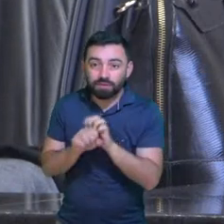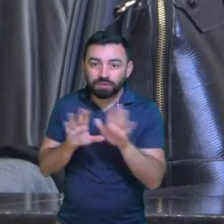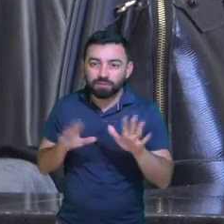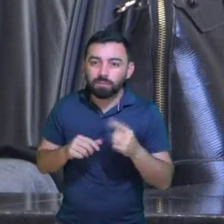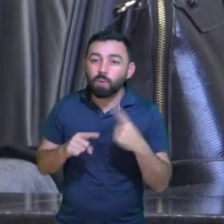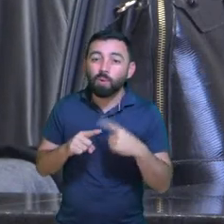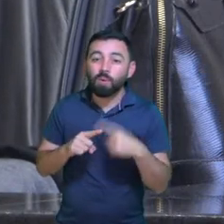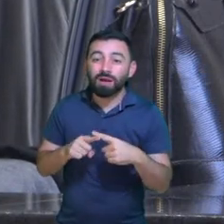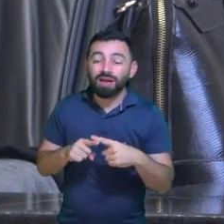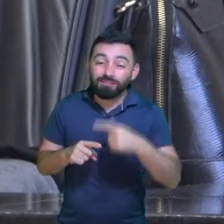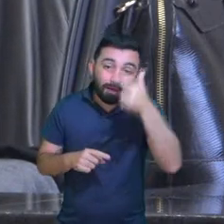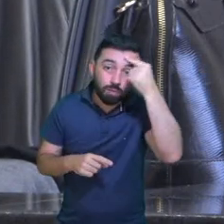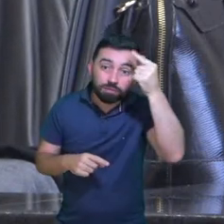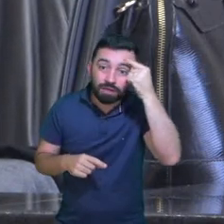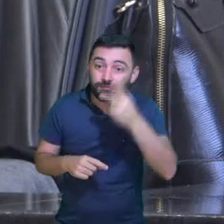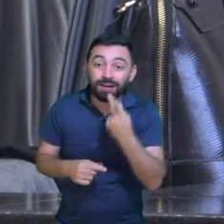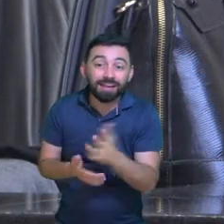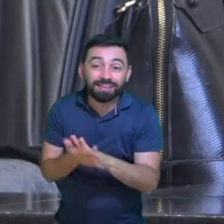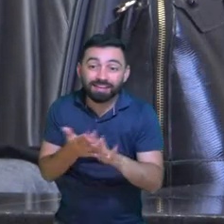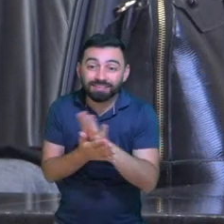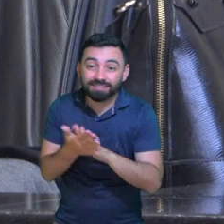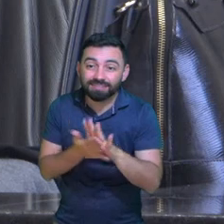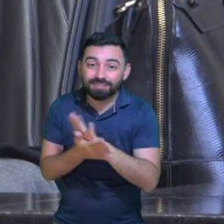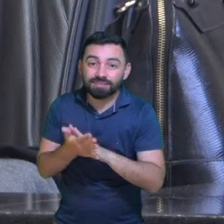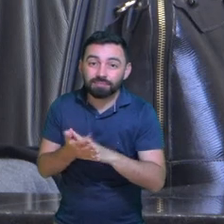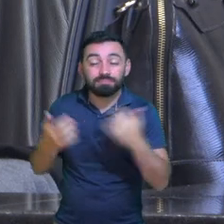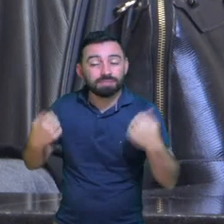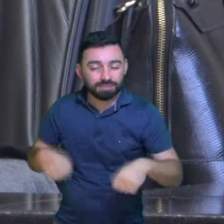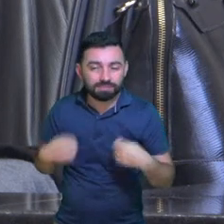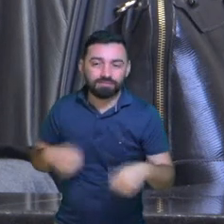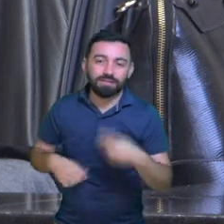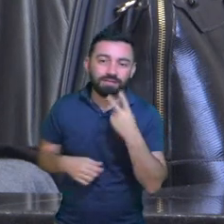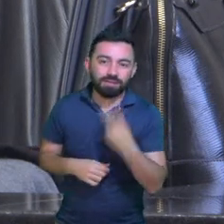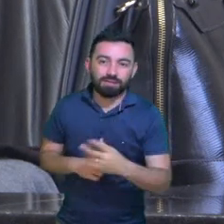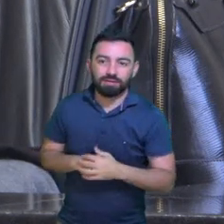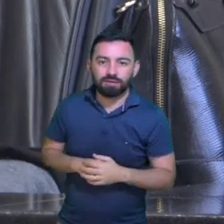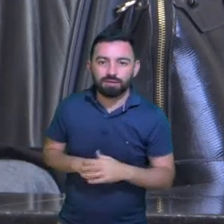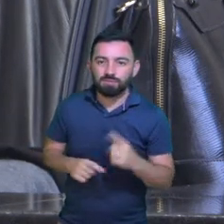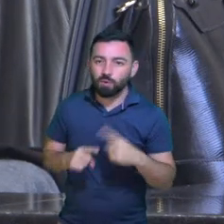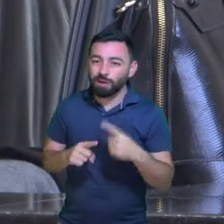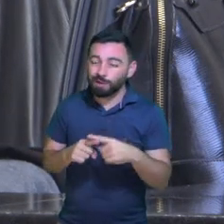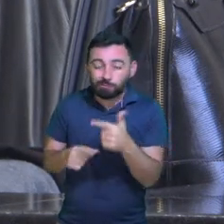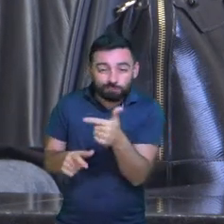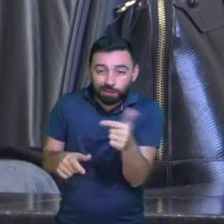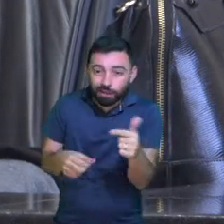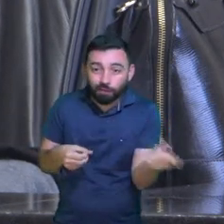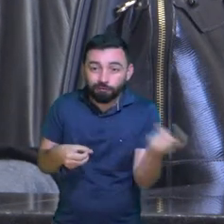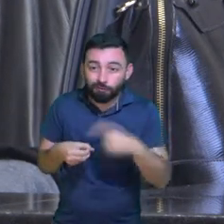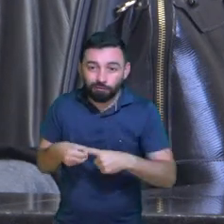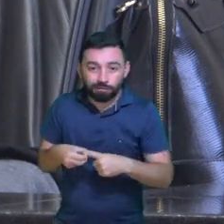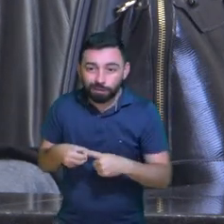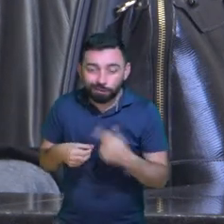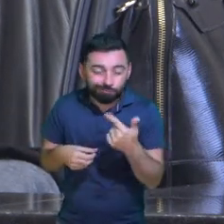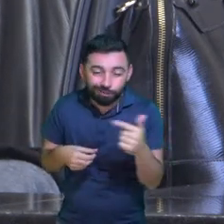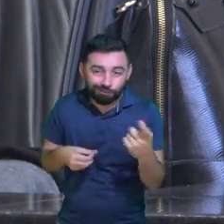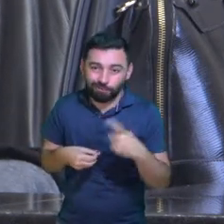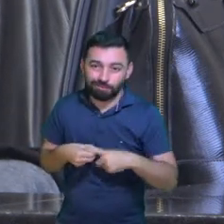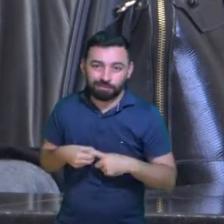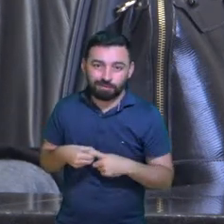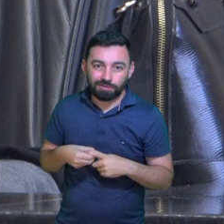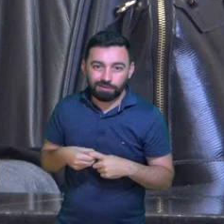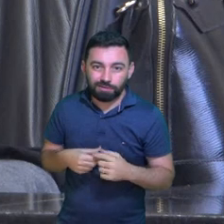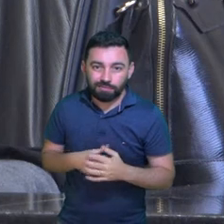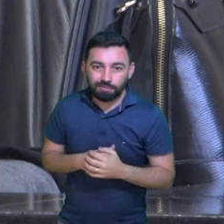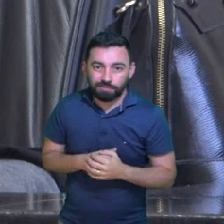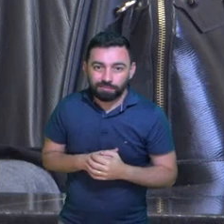por na faculdade a gente não fala sobre isso a gente tem que falar tem que falar porque não tem volta entendeu deputada isso não tem volta os meninos estão lá